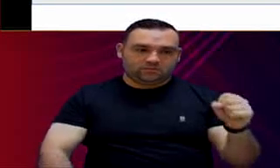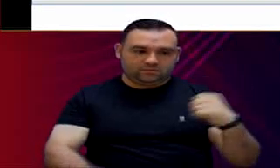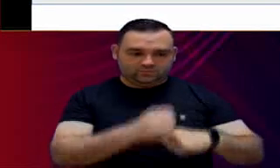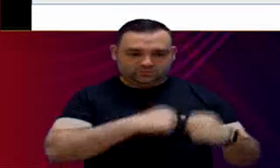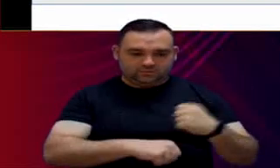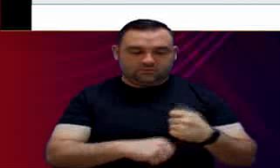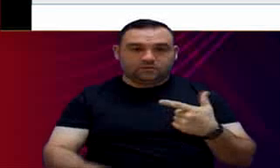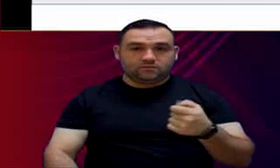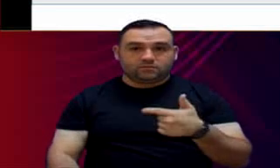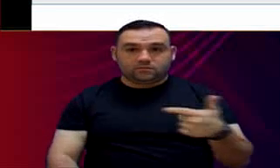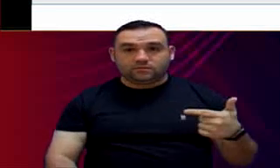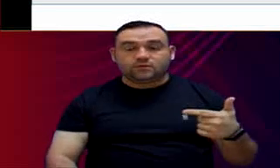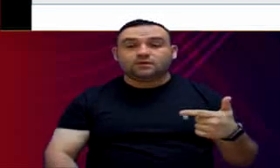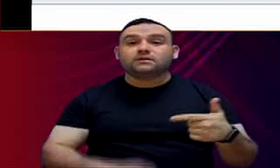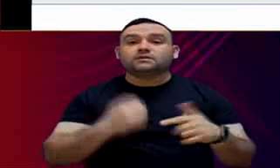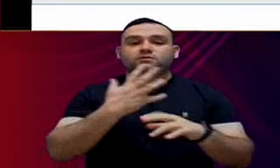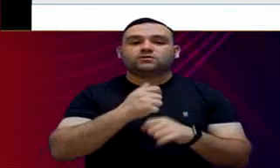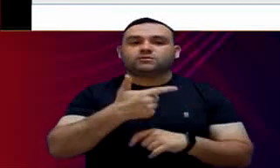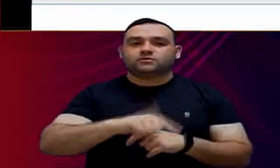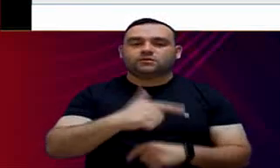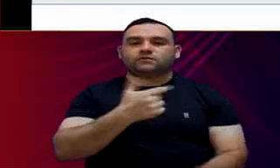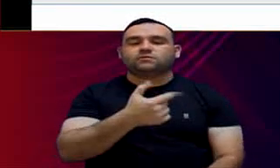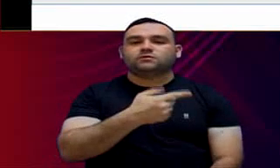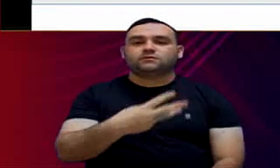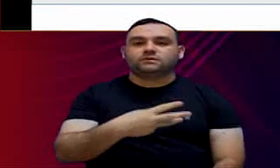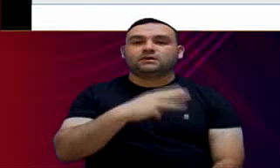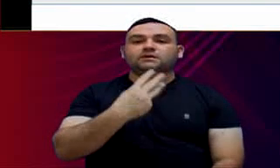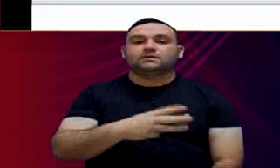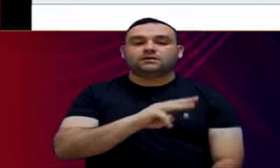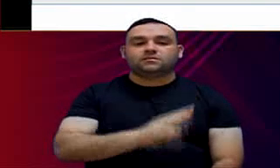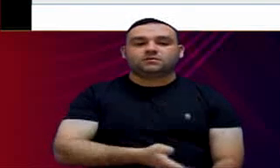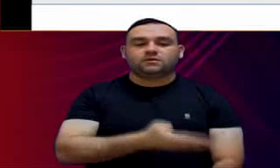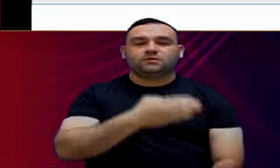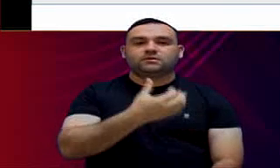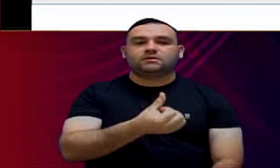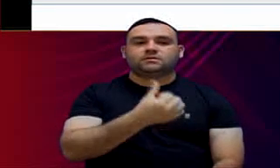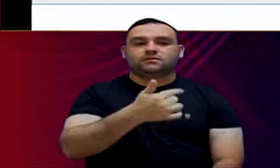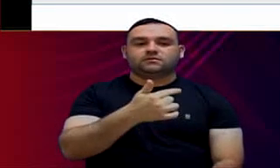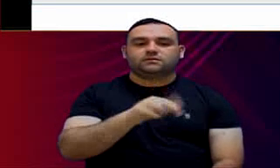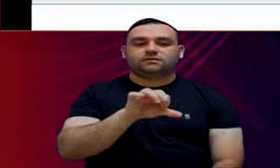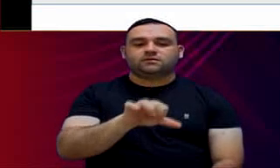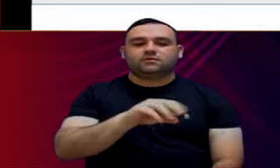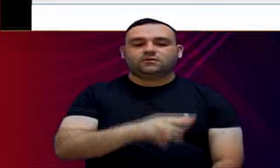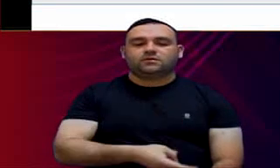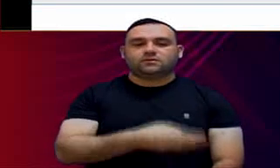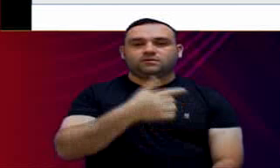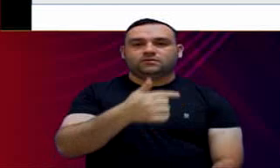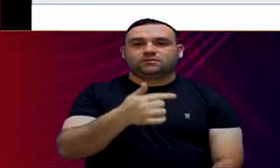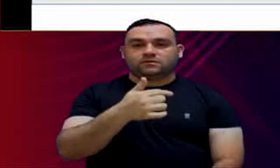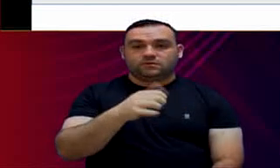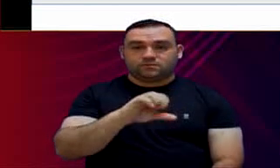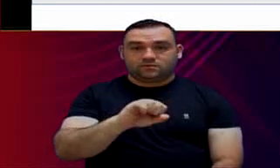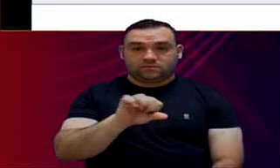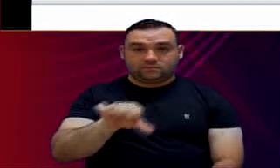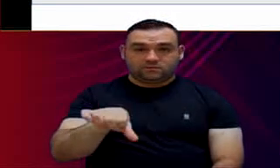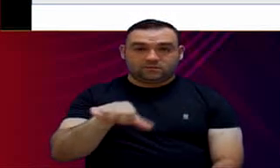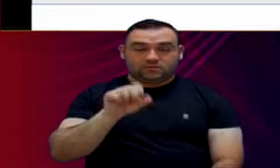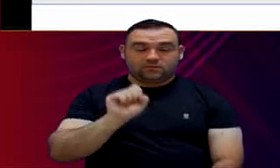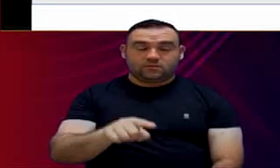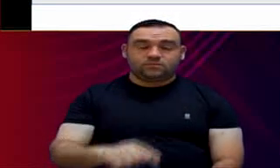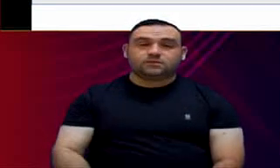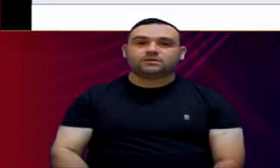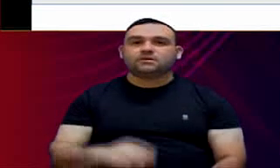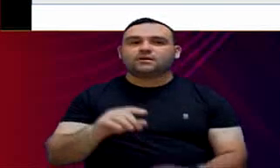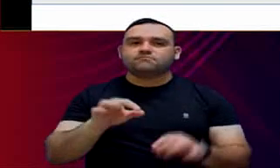2022 estimado em 2023 de 3 milhões 679 milhões e 789 mil